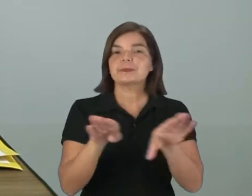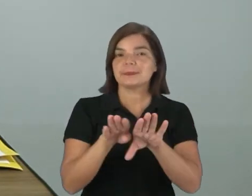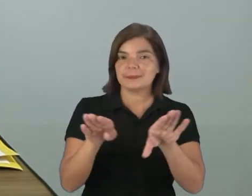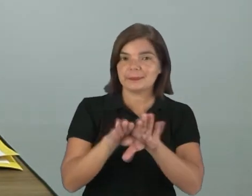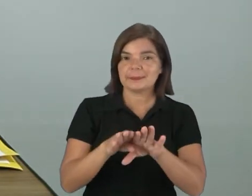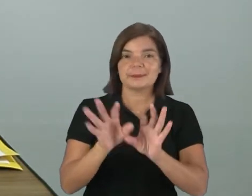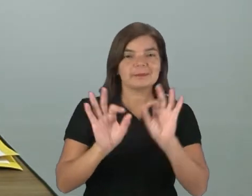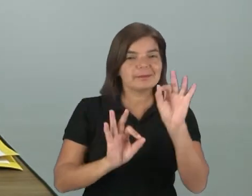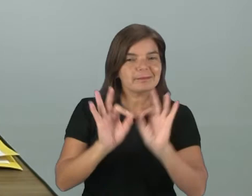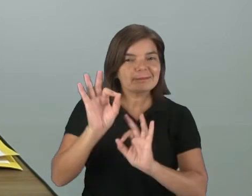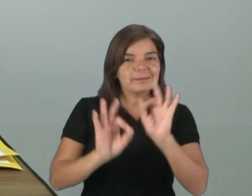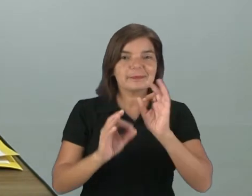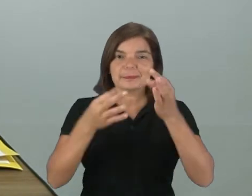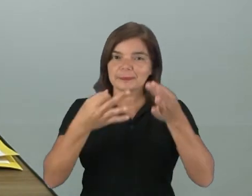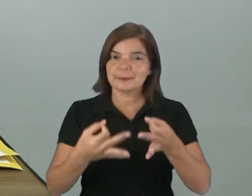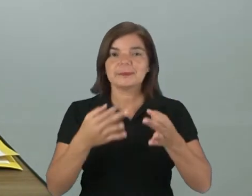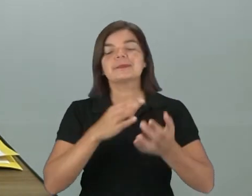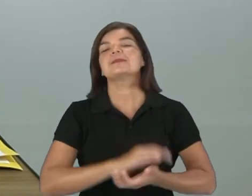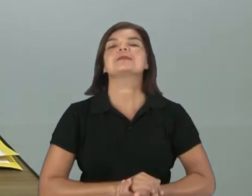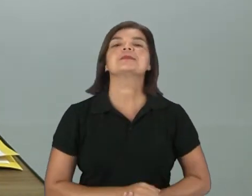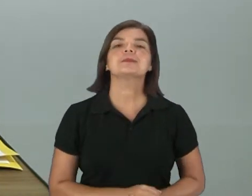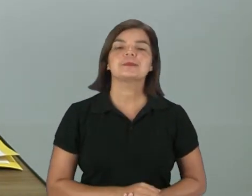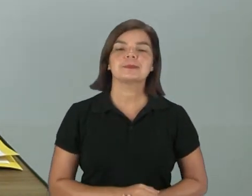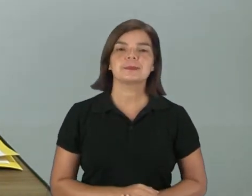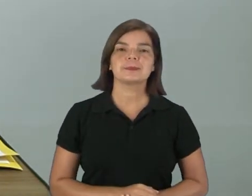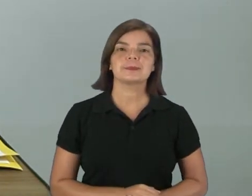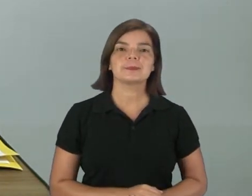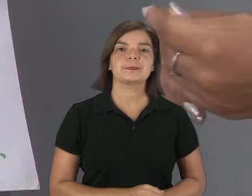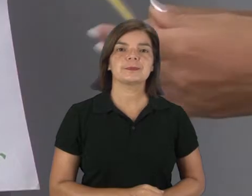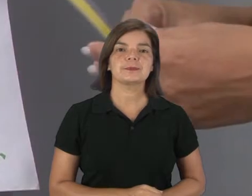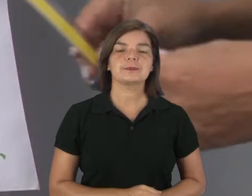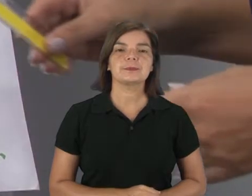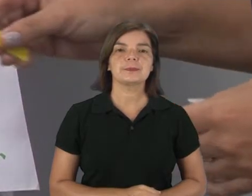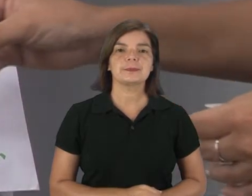ser preparada, certo? Vamos continuar.